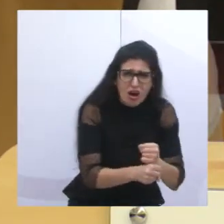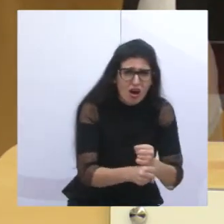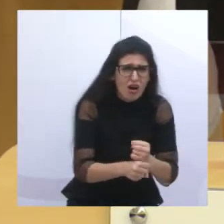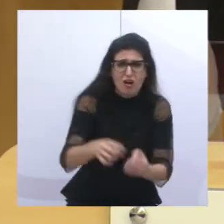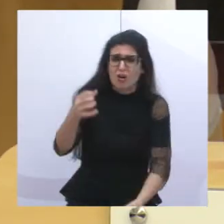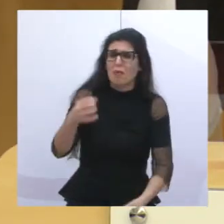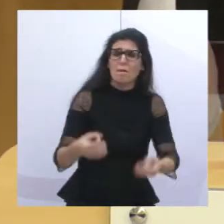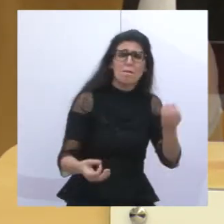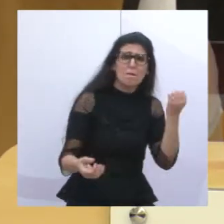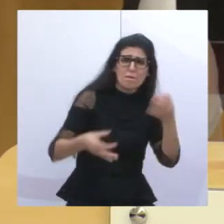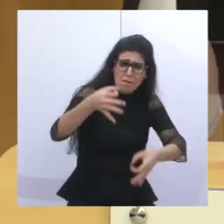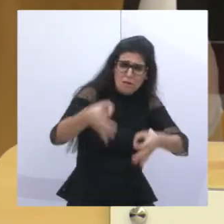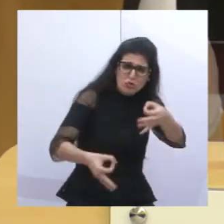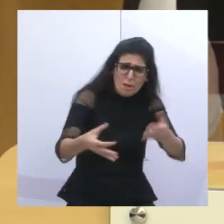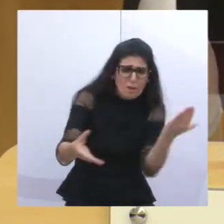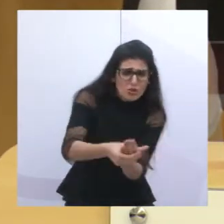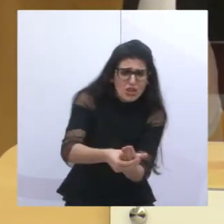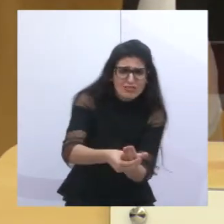indenização.